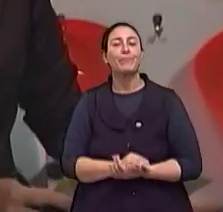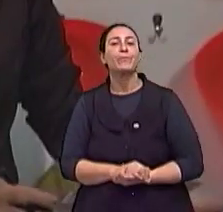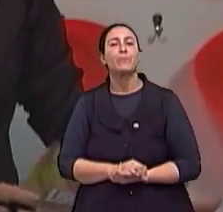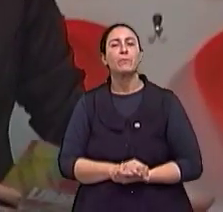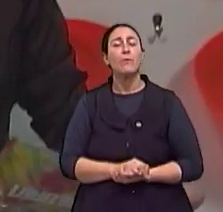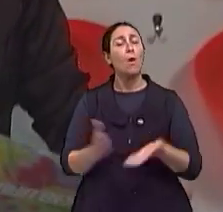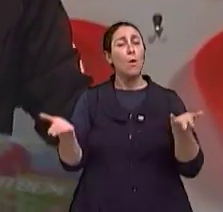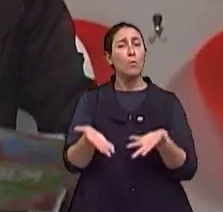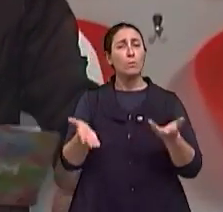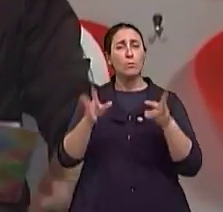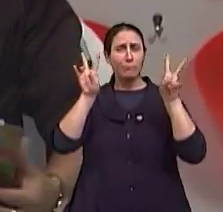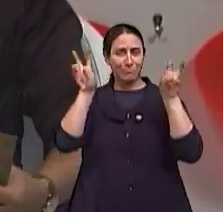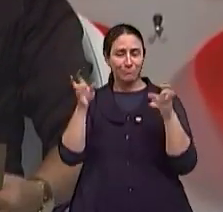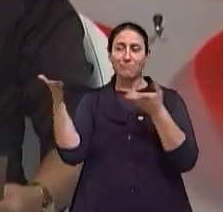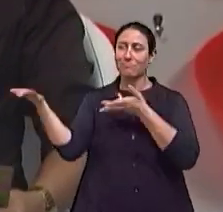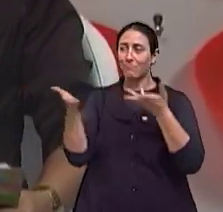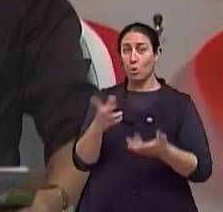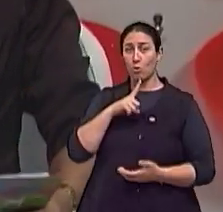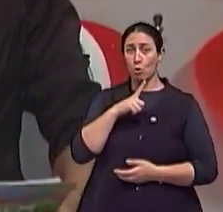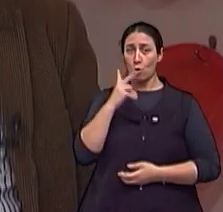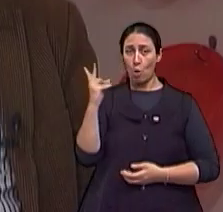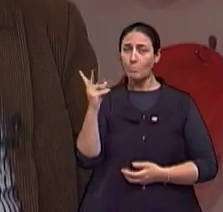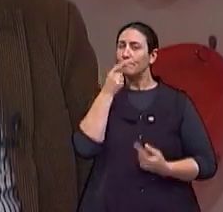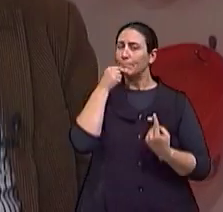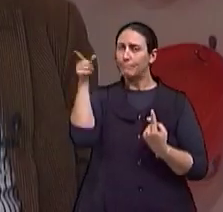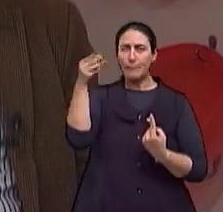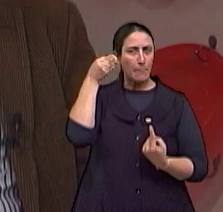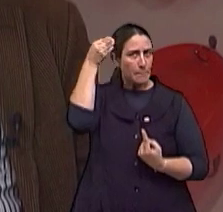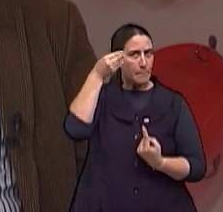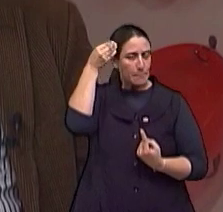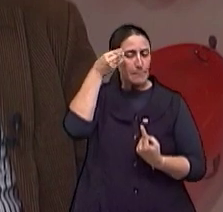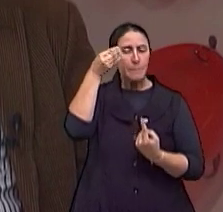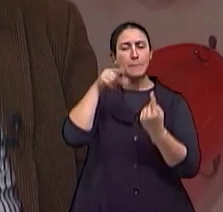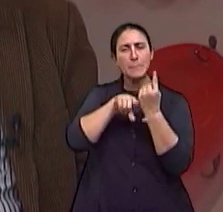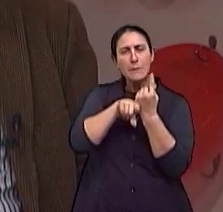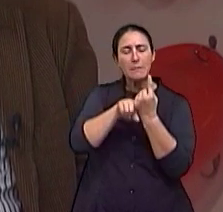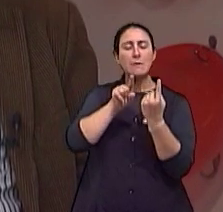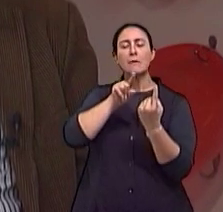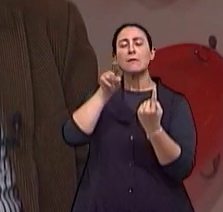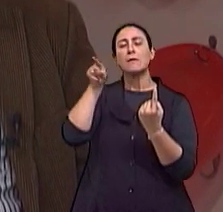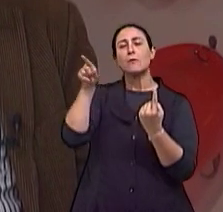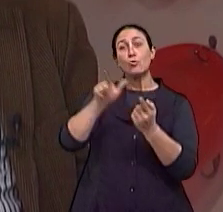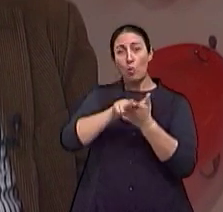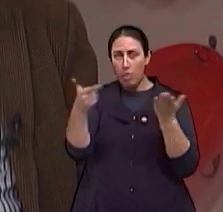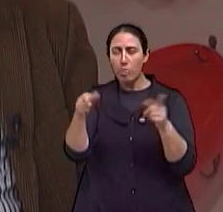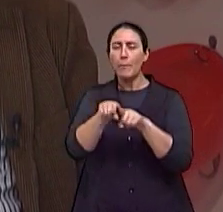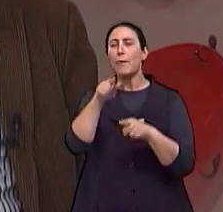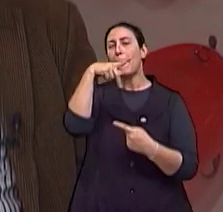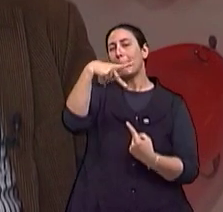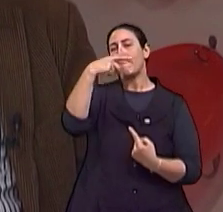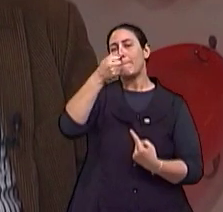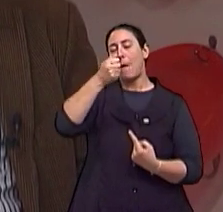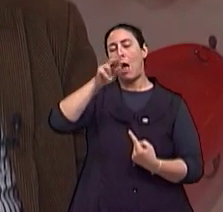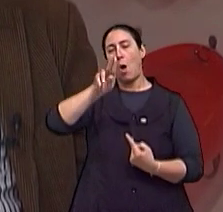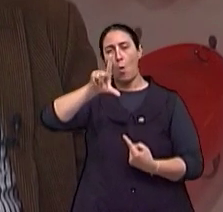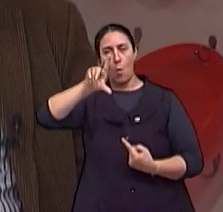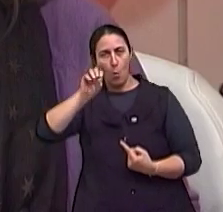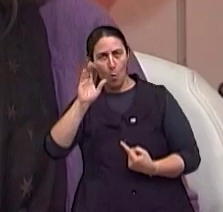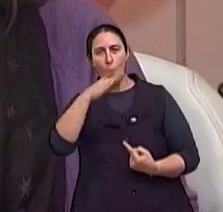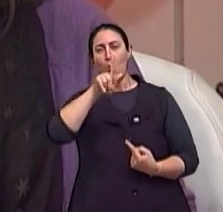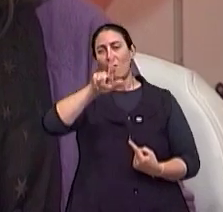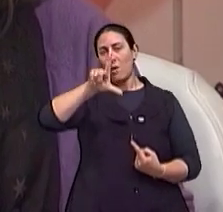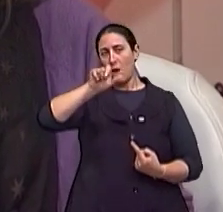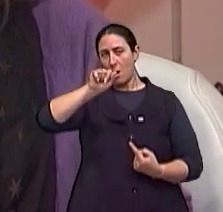facebook.com/programa Viva Bem. Os nossos convidados de hoje são o psicanalista e o jornalista Paulo Gleisch e também